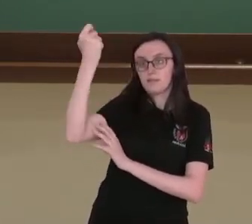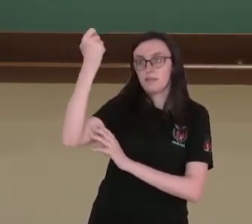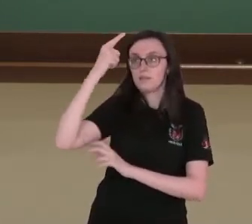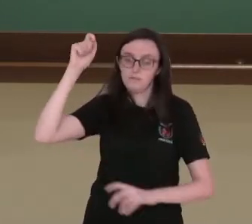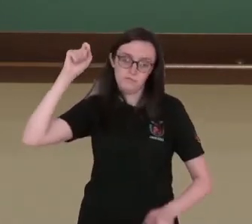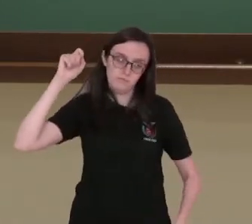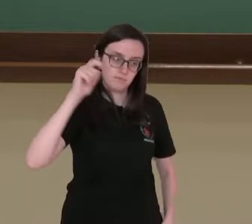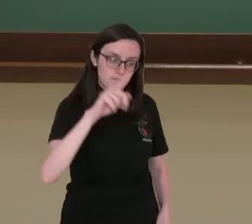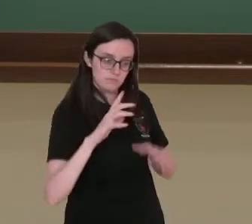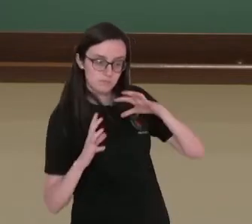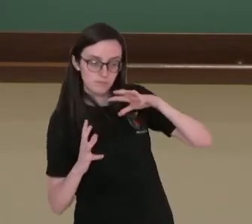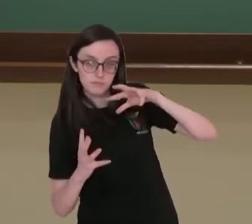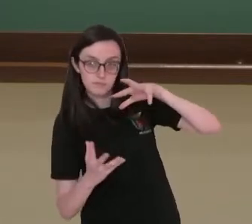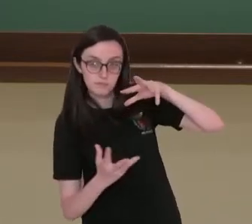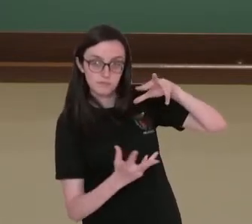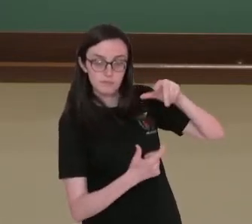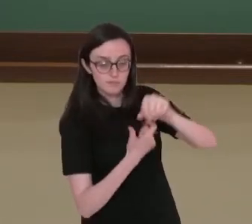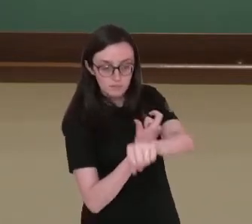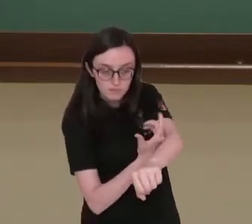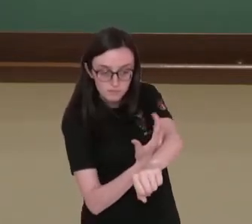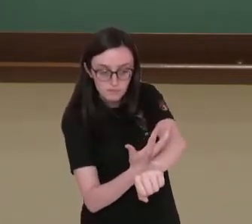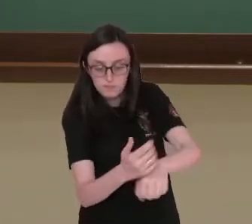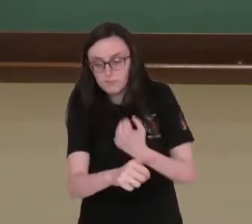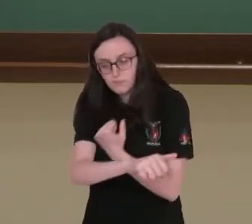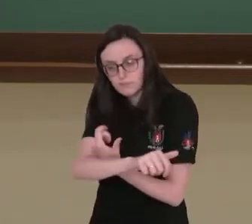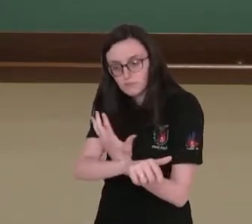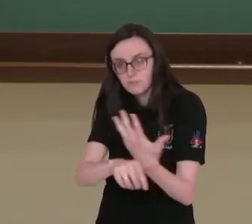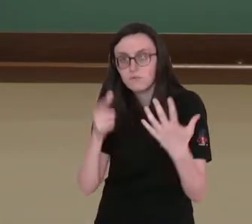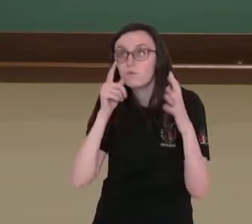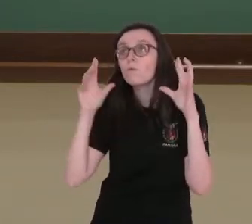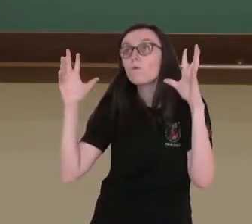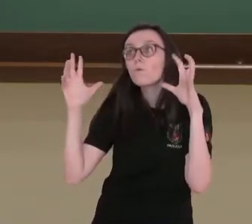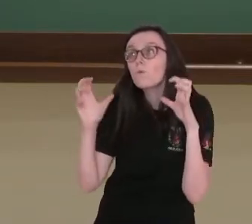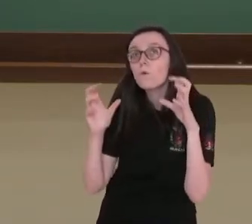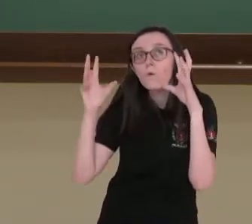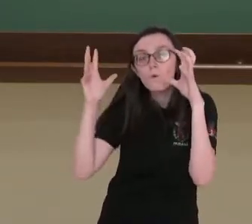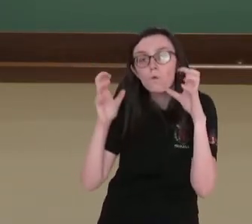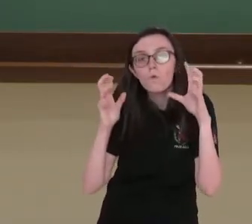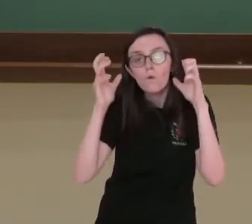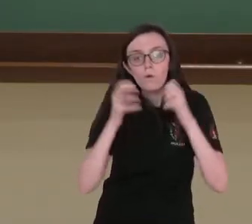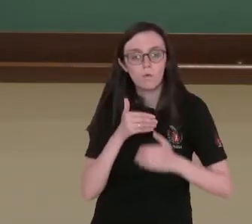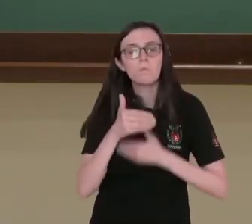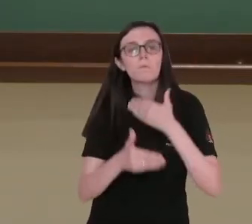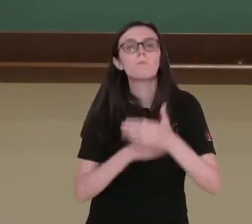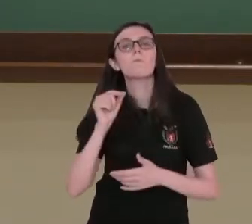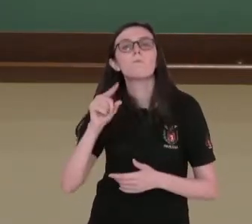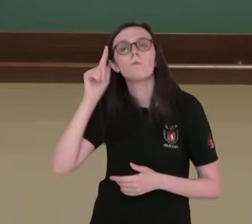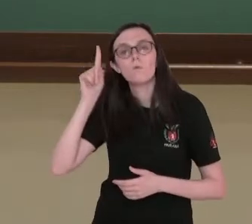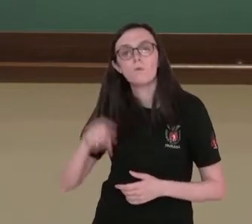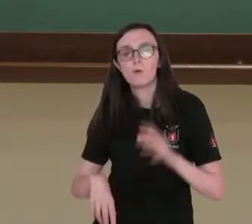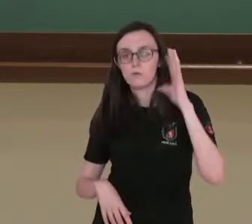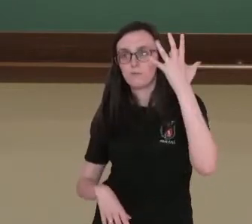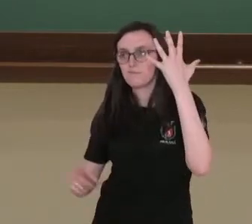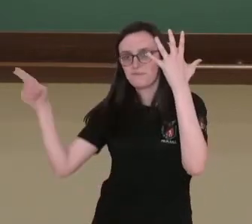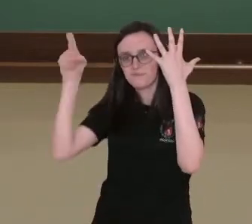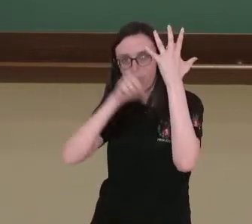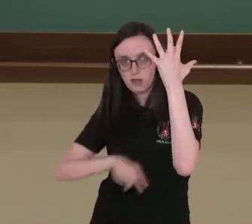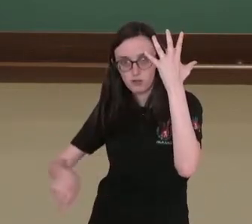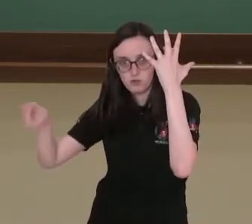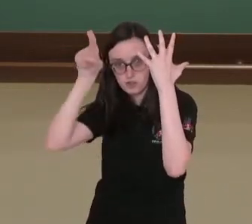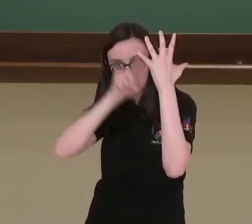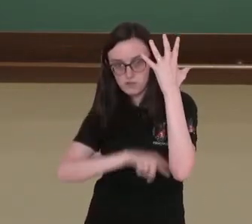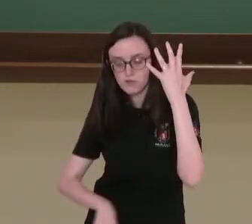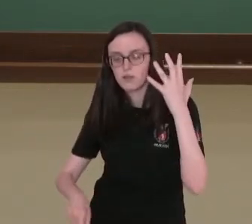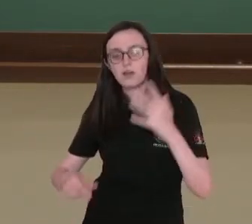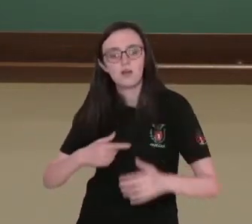Terra. As plantas conseguem absorver essa energia por um processo chamado fotossíntese. E deste modo, eu vou